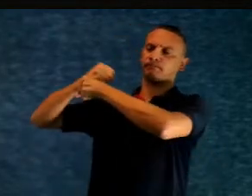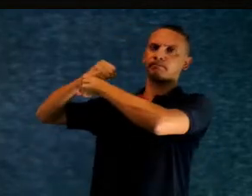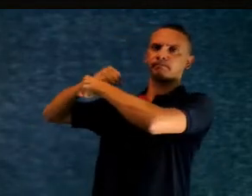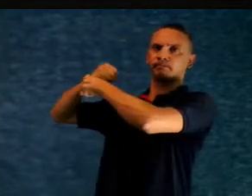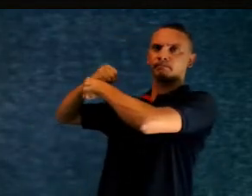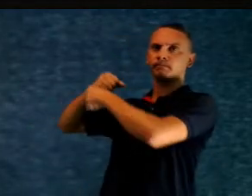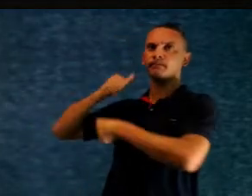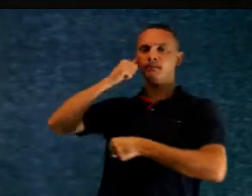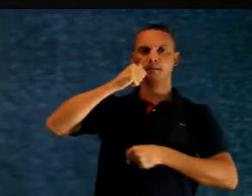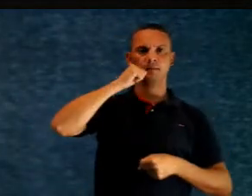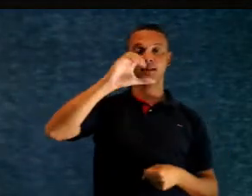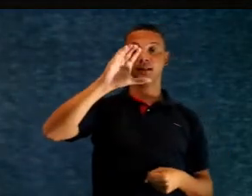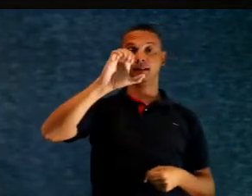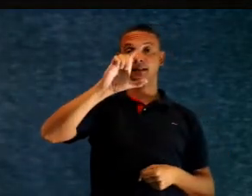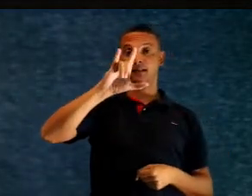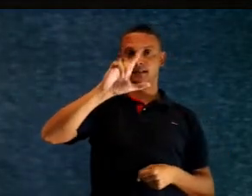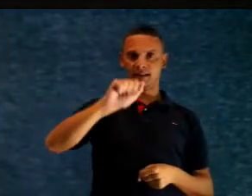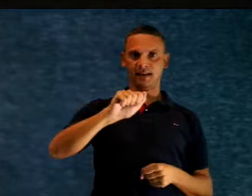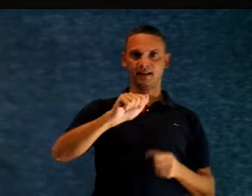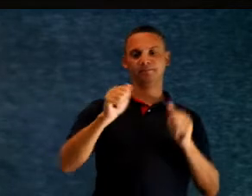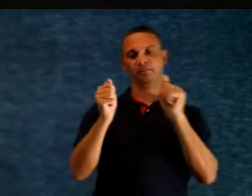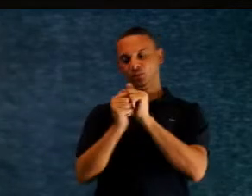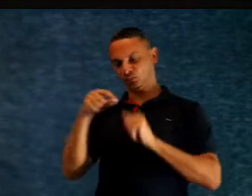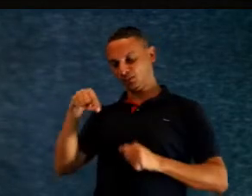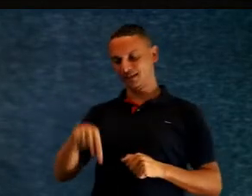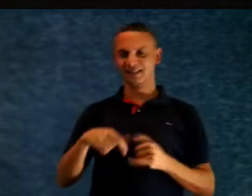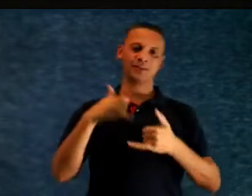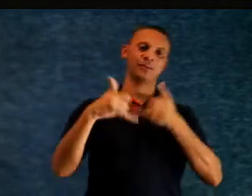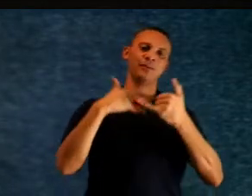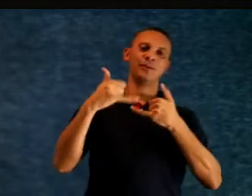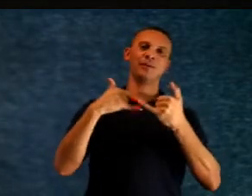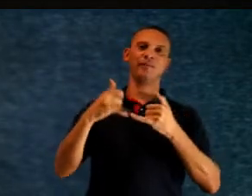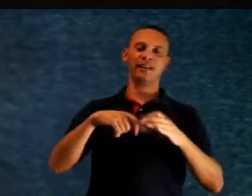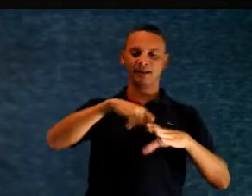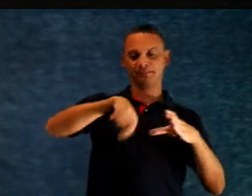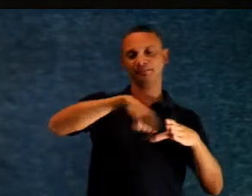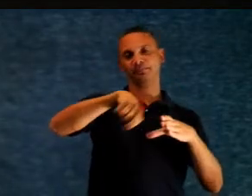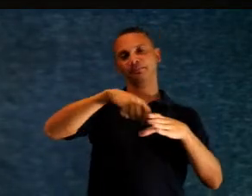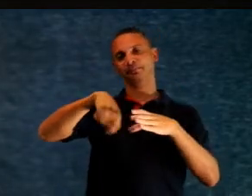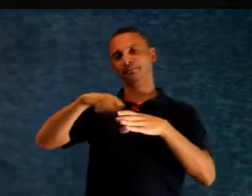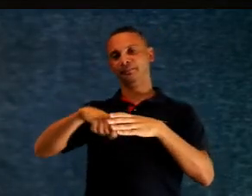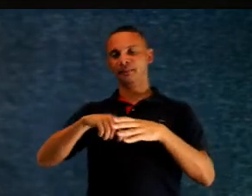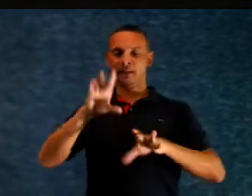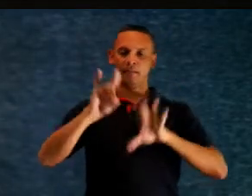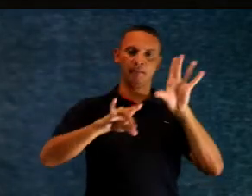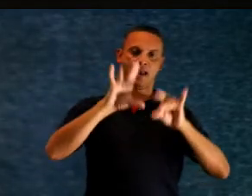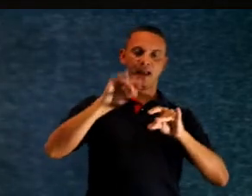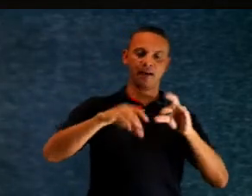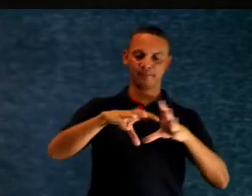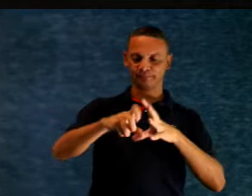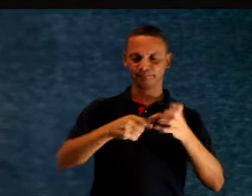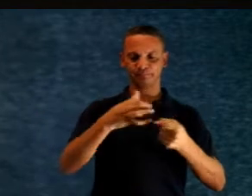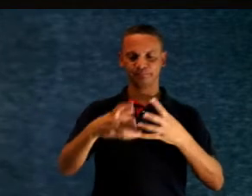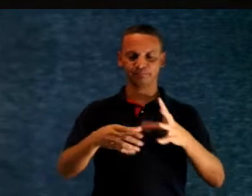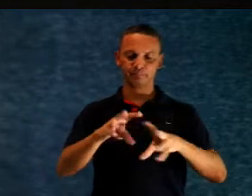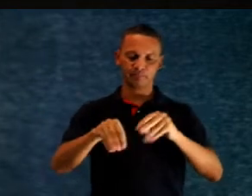quiser, caldeirãozinho, bule, xicrinha, marmita com tampa. É preciso cuidado, porque a massa é frágil